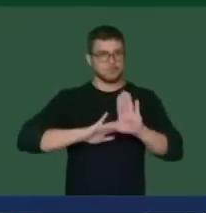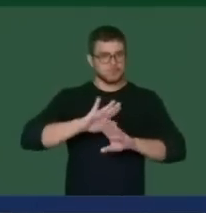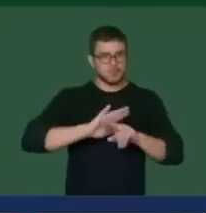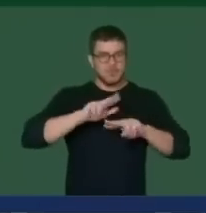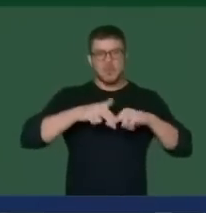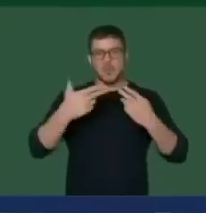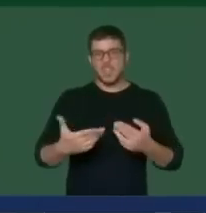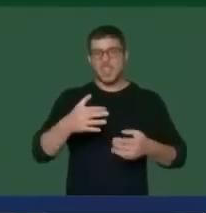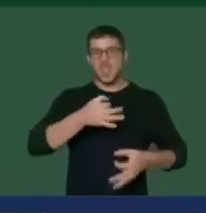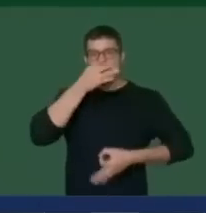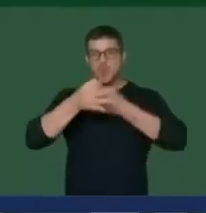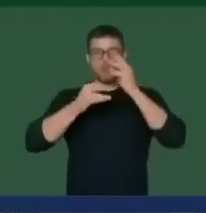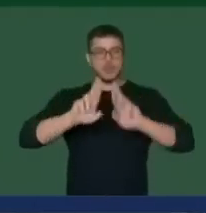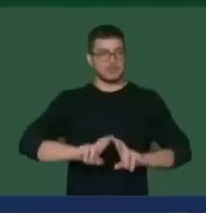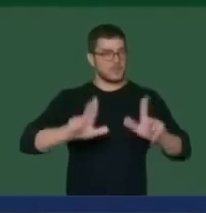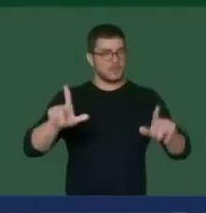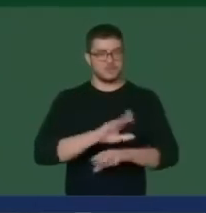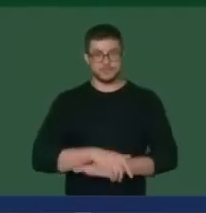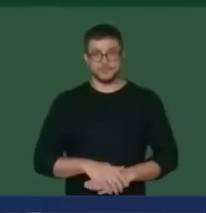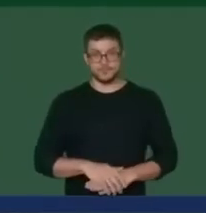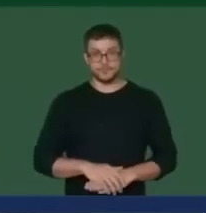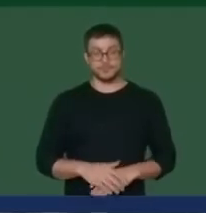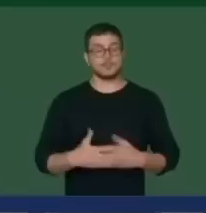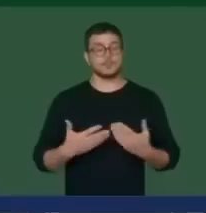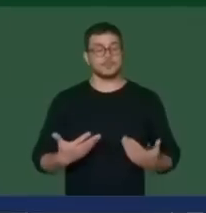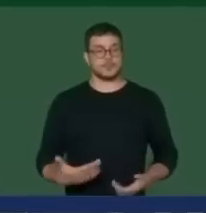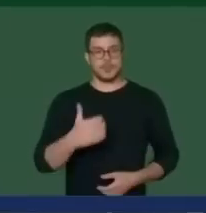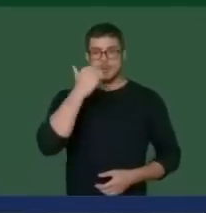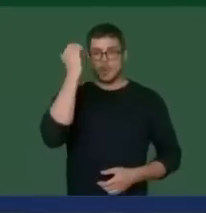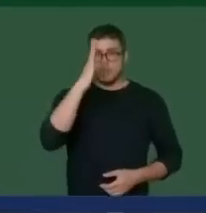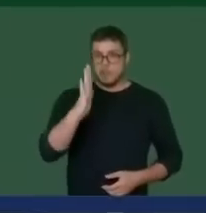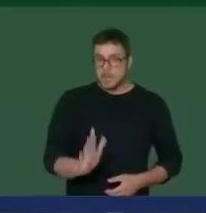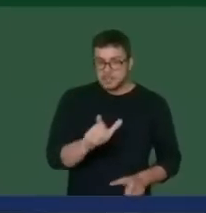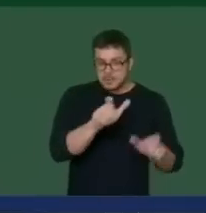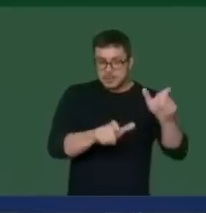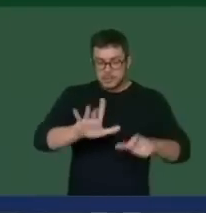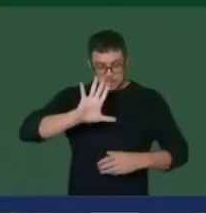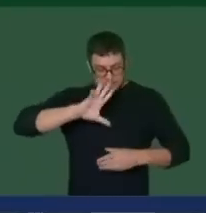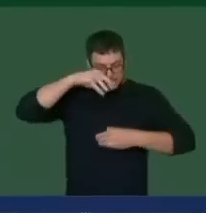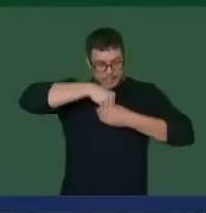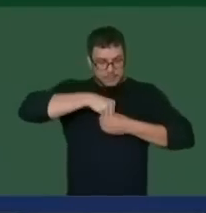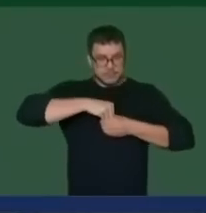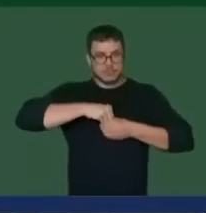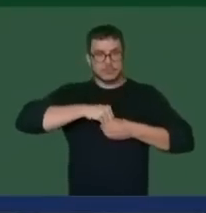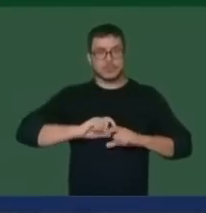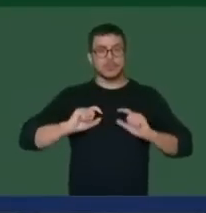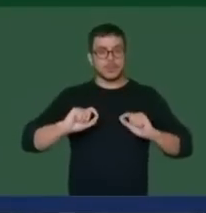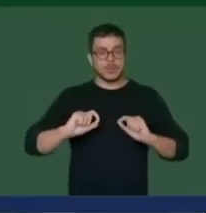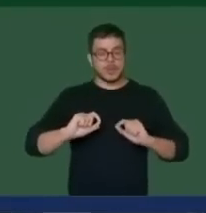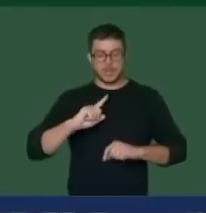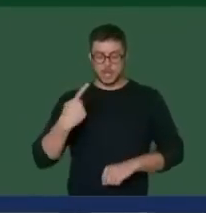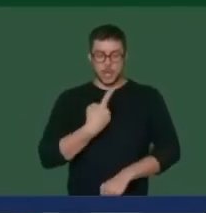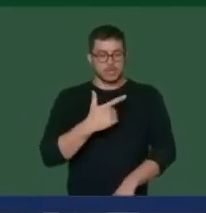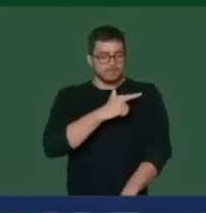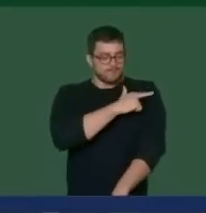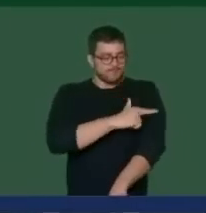opinião. A essência do brasileiro, nossa civilidade, educação e